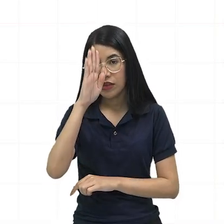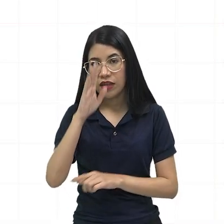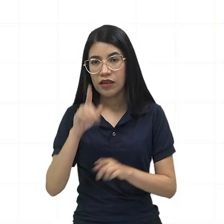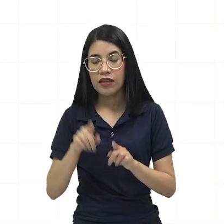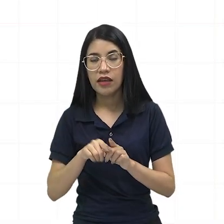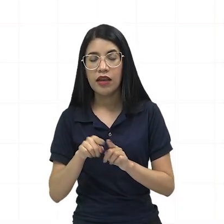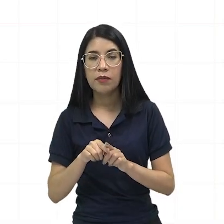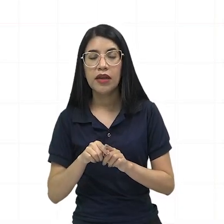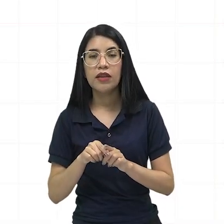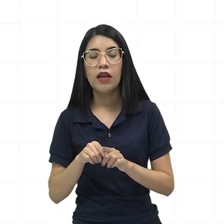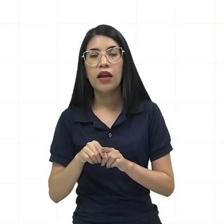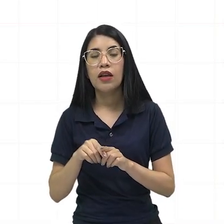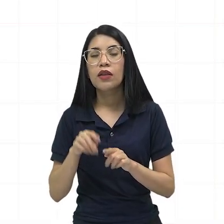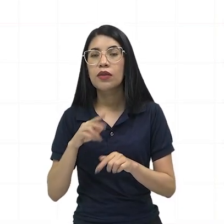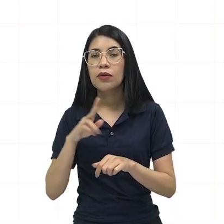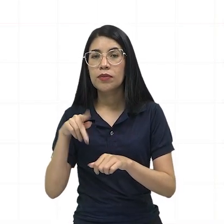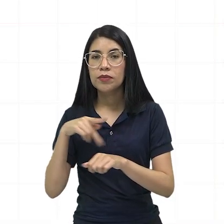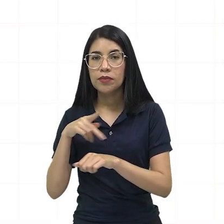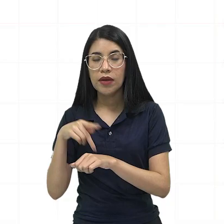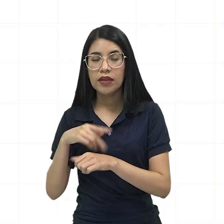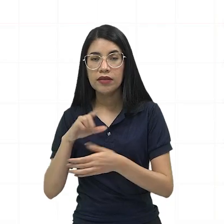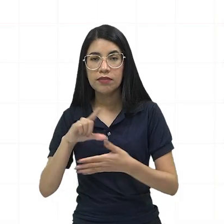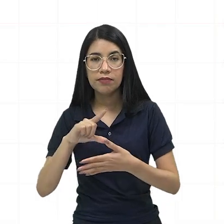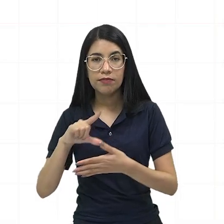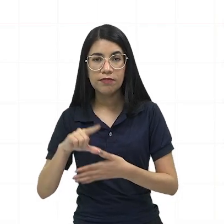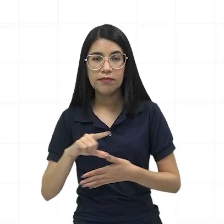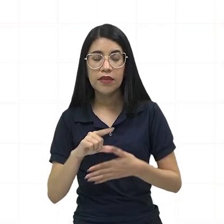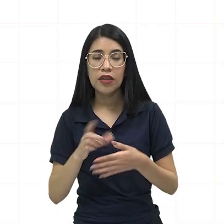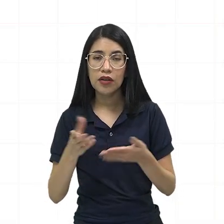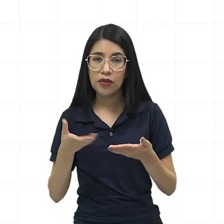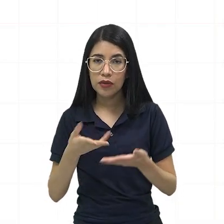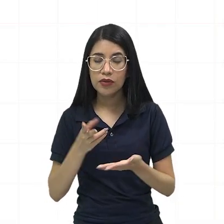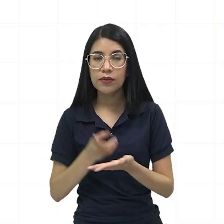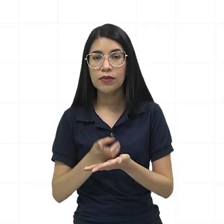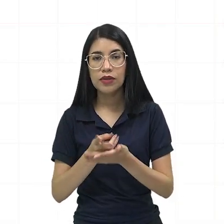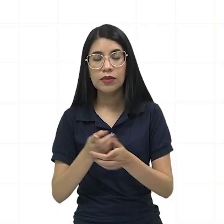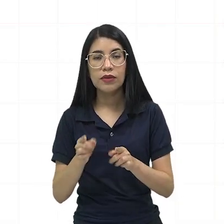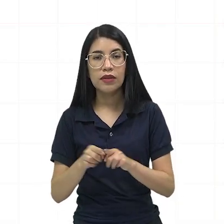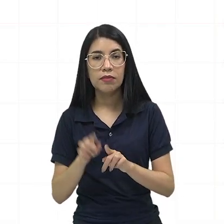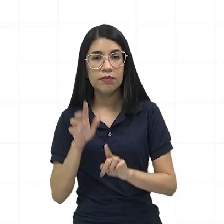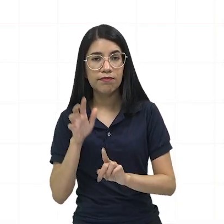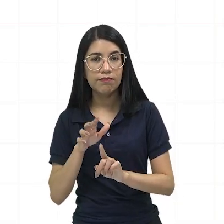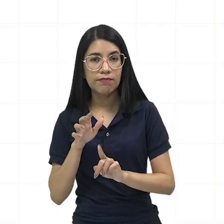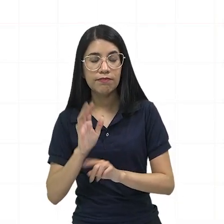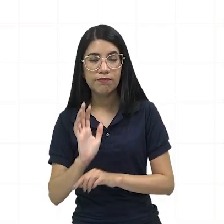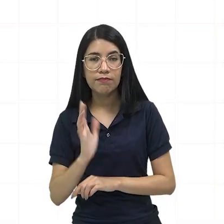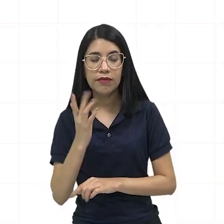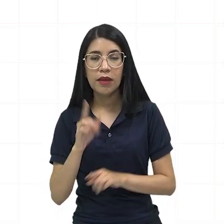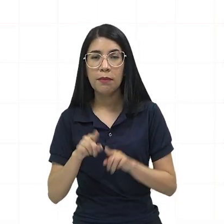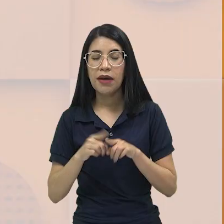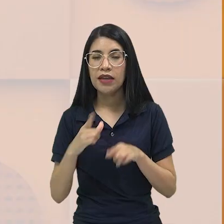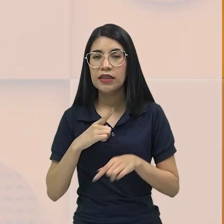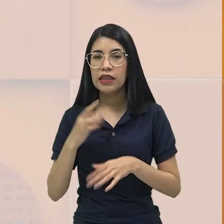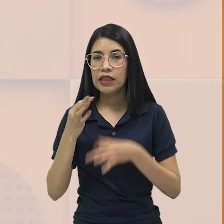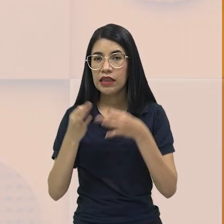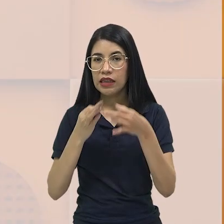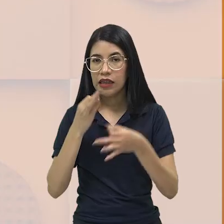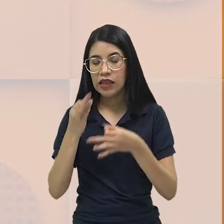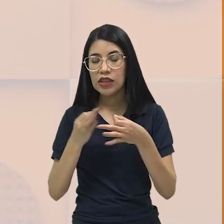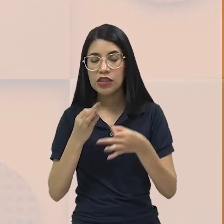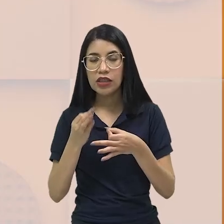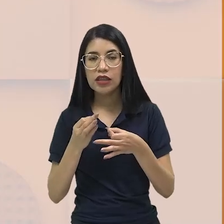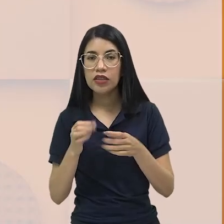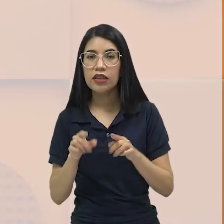América Latina, galera. E isso se reflete até os dias de hoje. Muito embora sofra críticas, essa